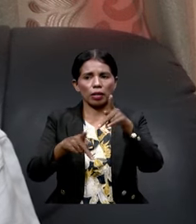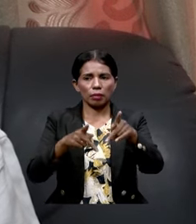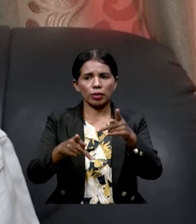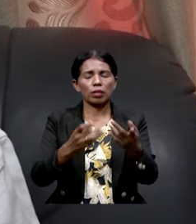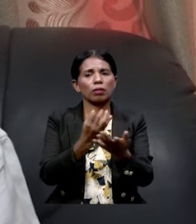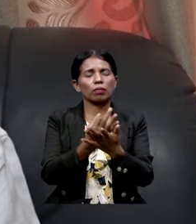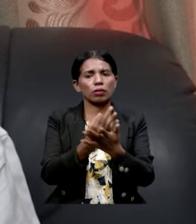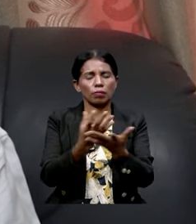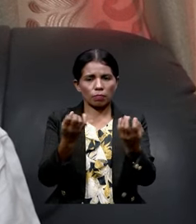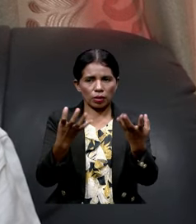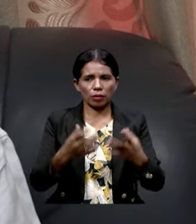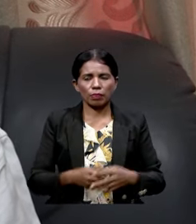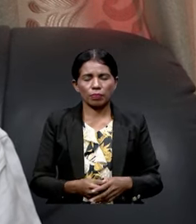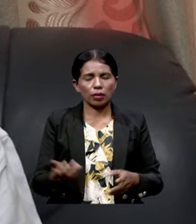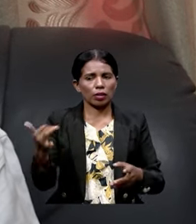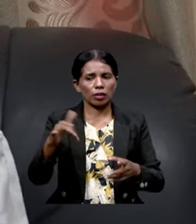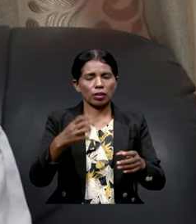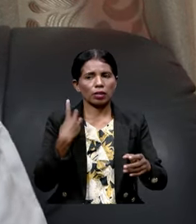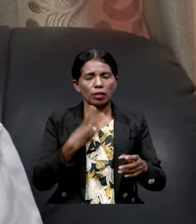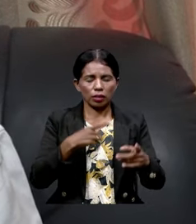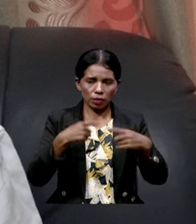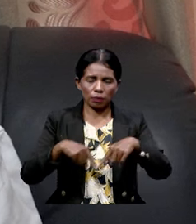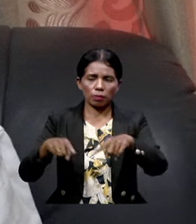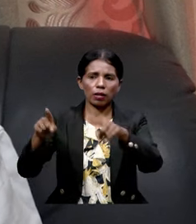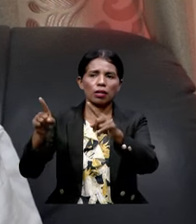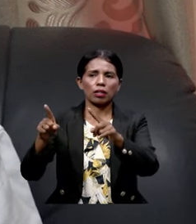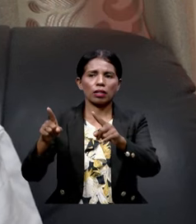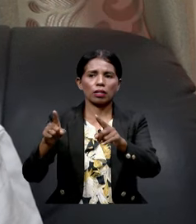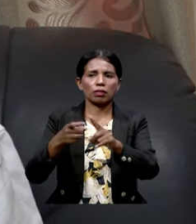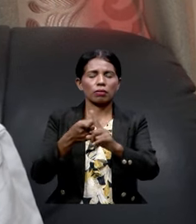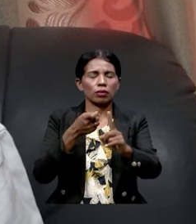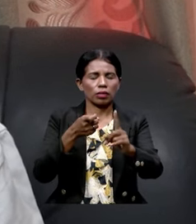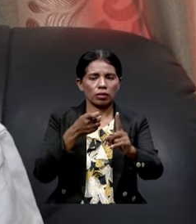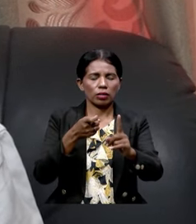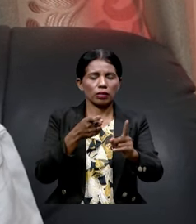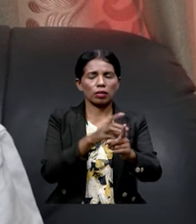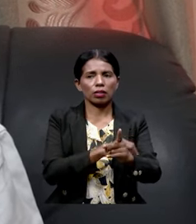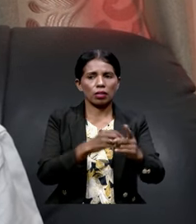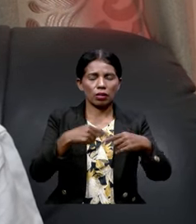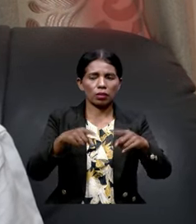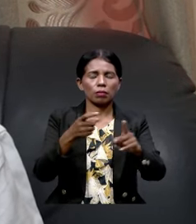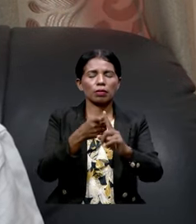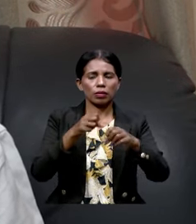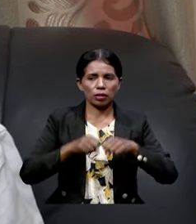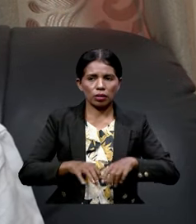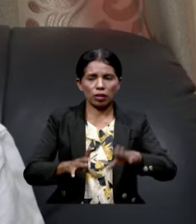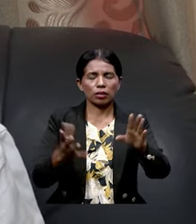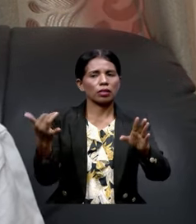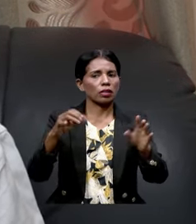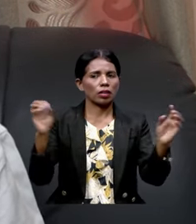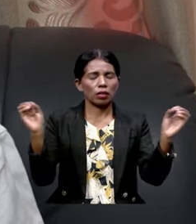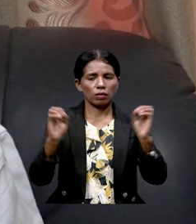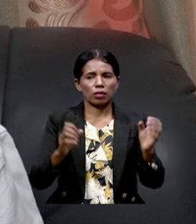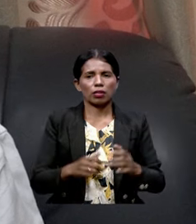sambara sira la ruma ita taruka sira ba usi rai sira la koe a tu ba usi tasi então